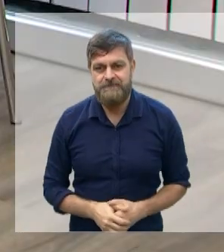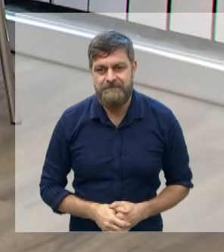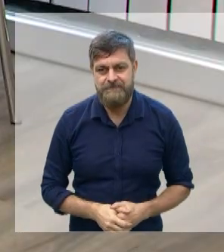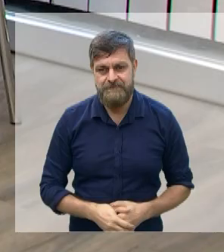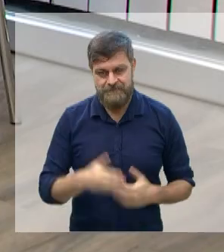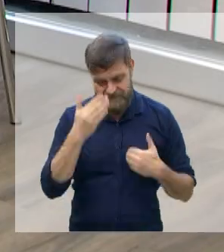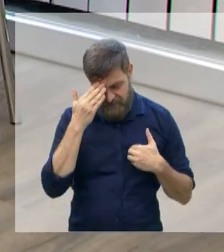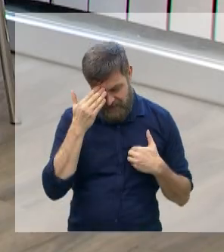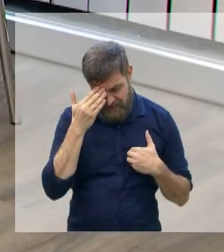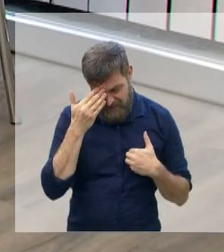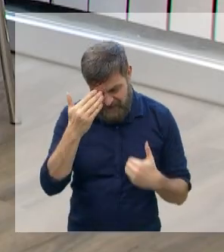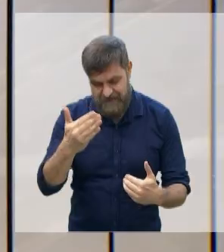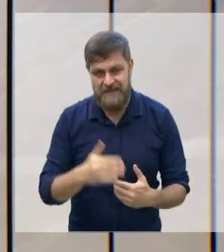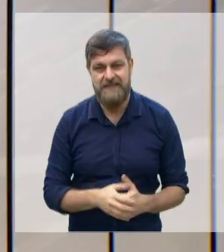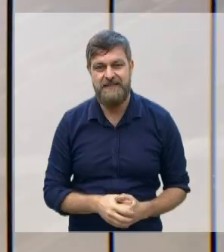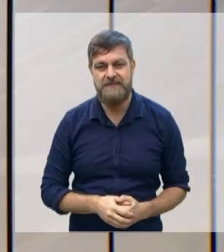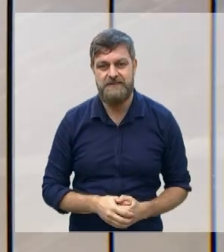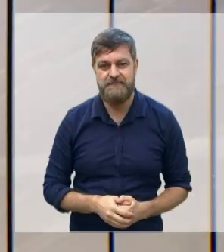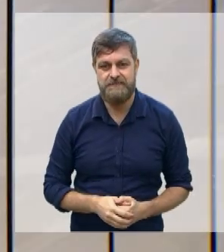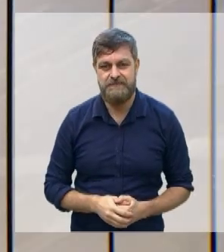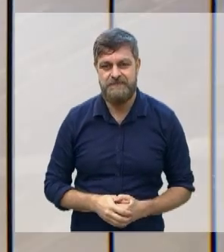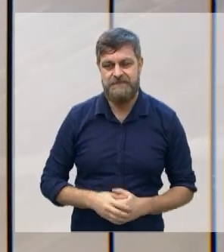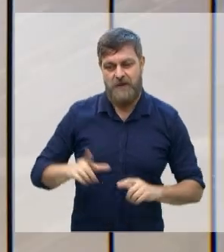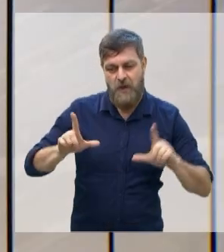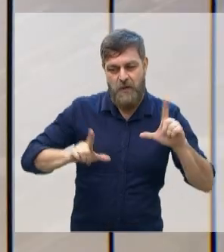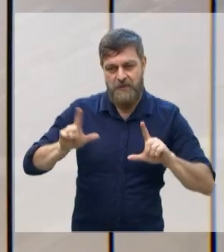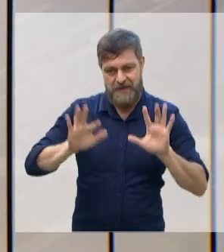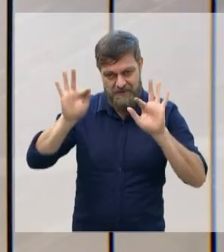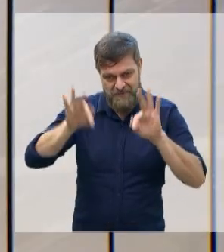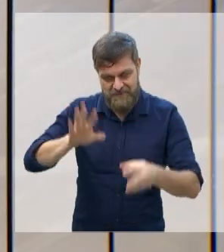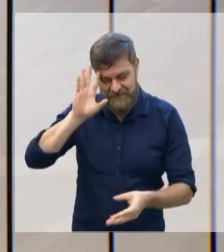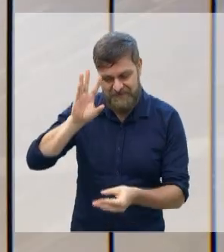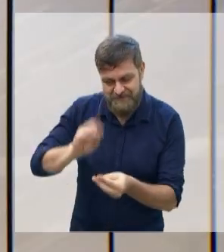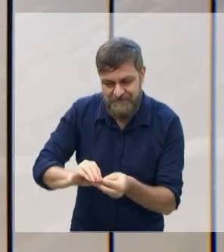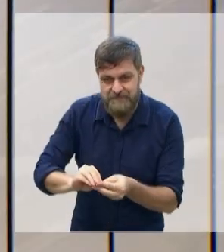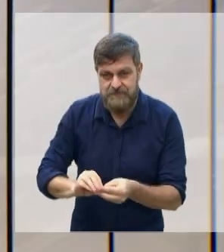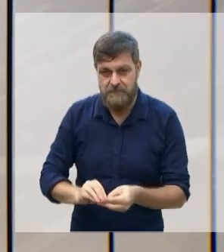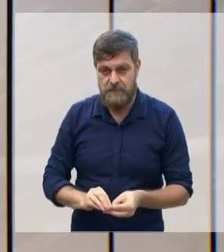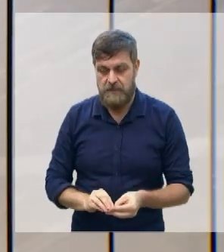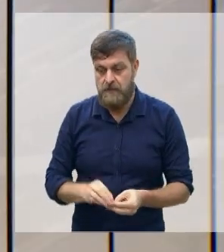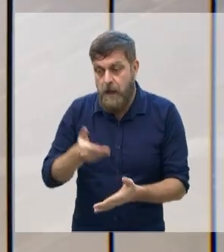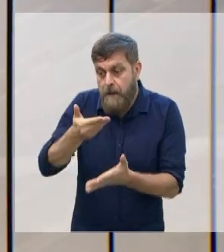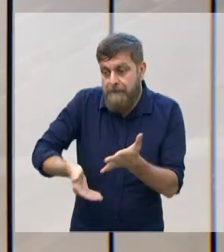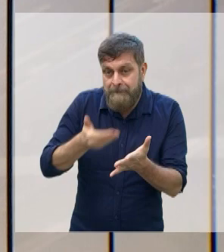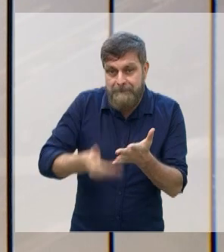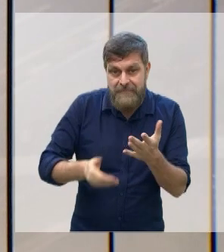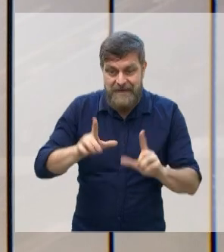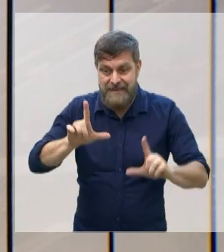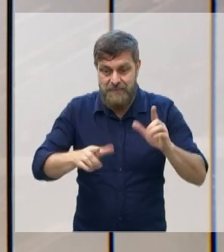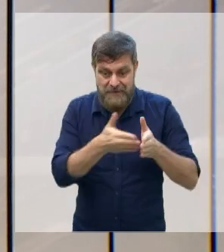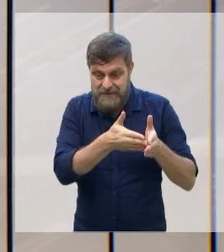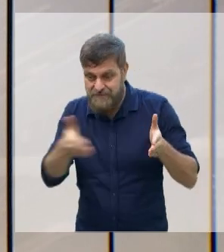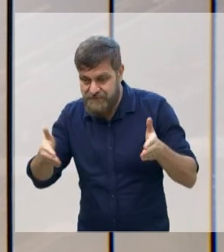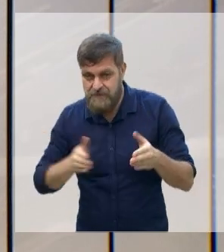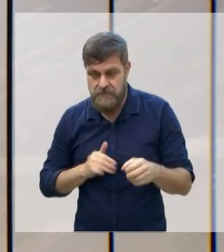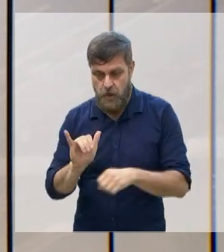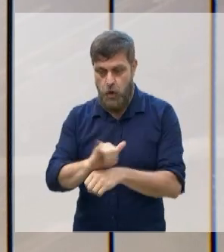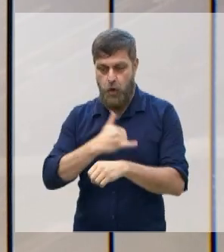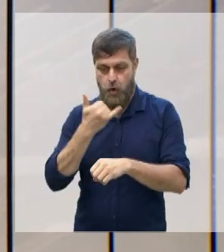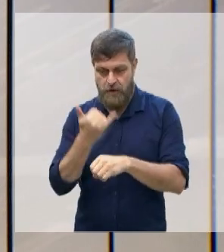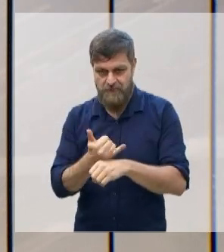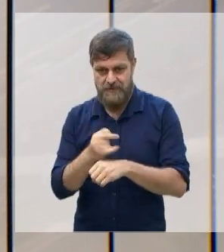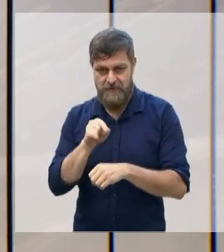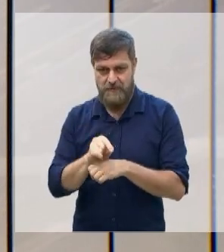então agradeço a participação de vocês a questão de ordem fica por aqui se você não assistiu nosso programa por inteiro acesse o youtube